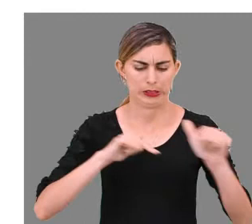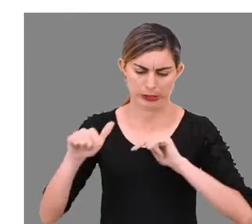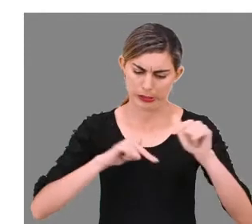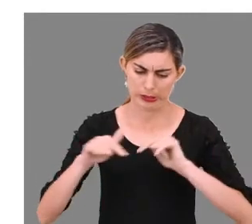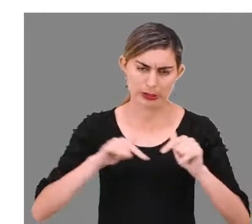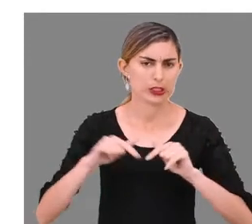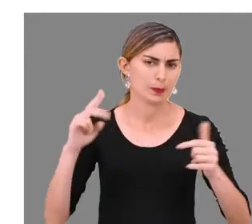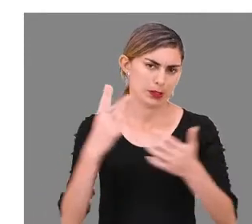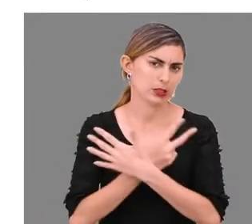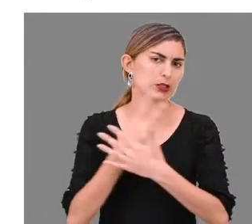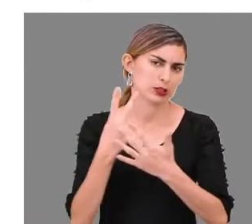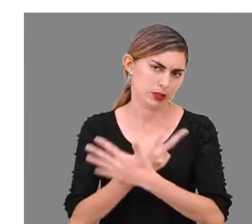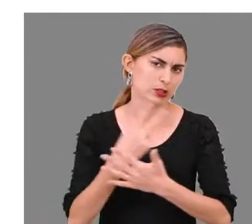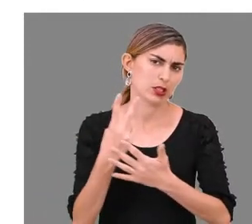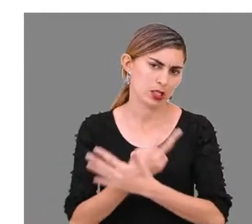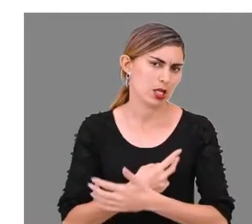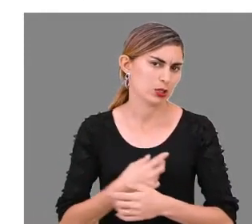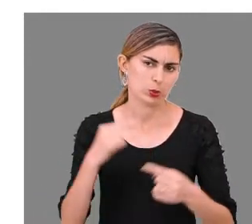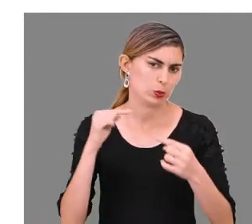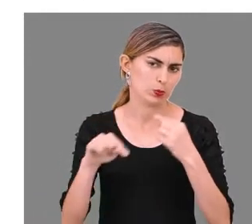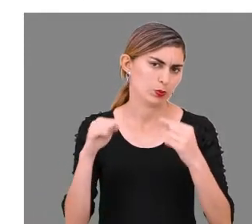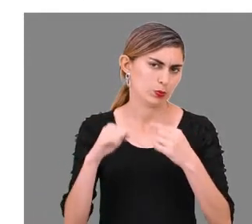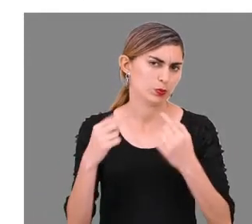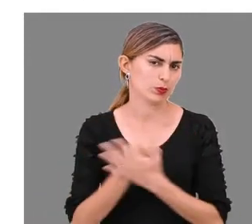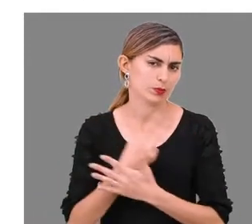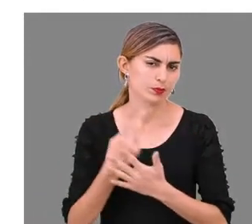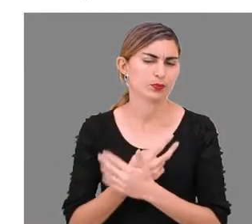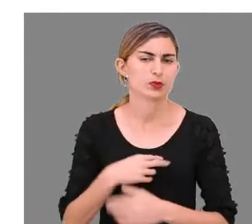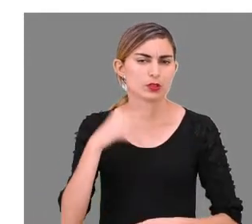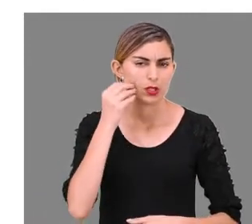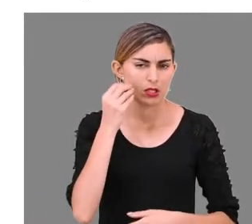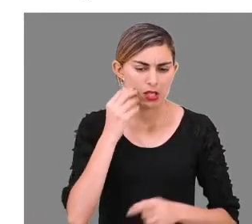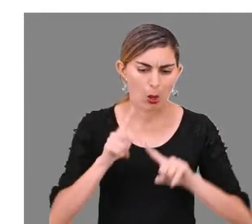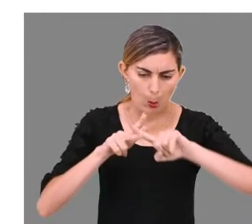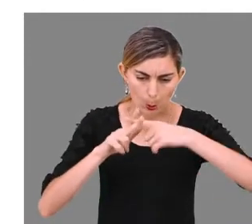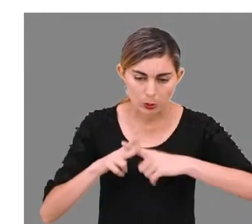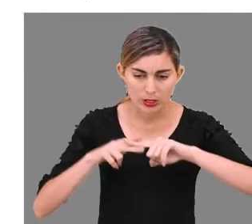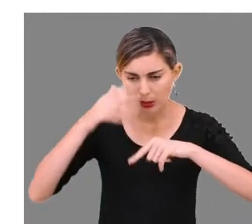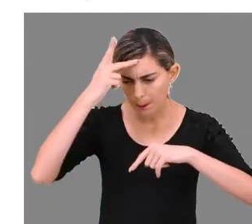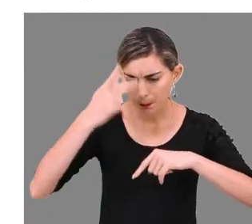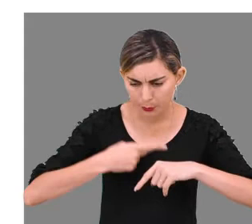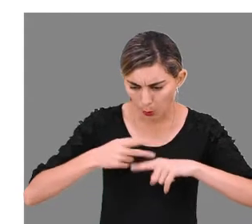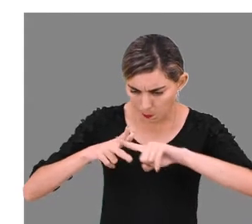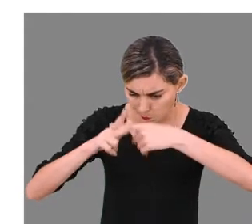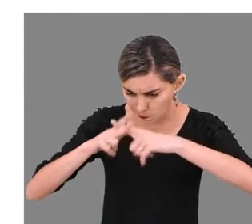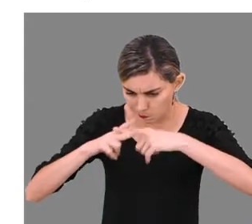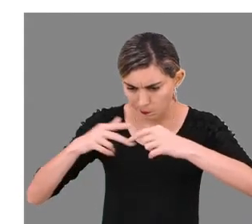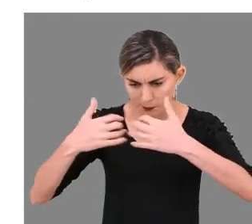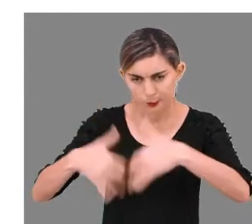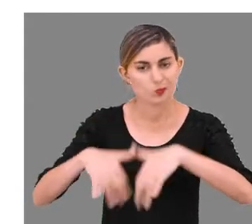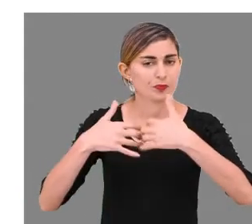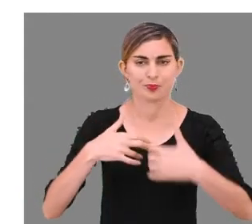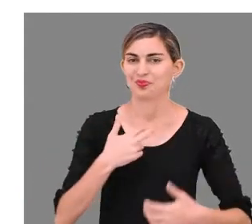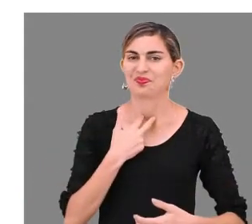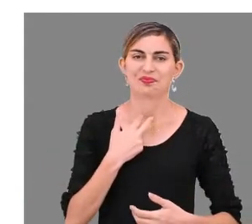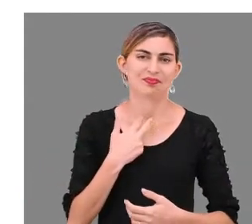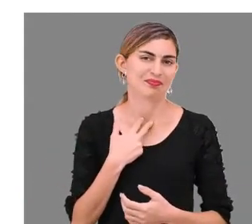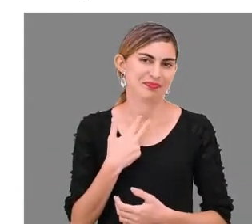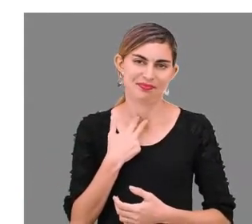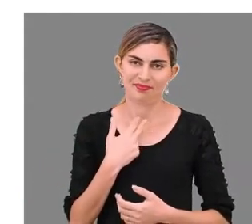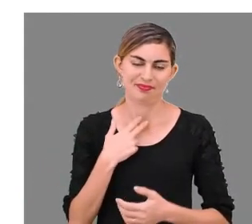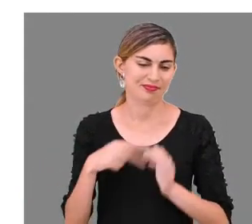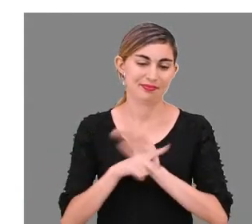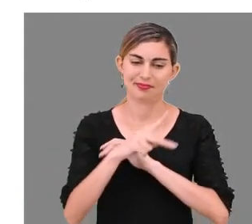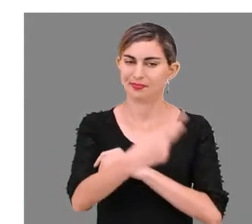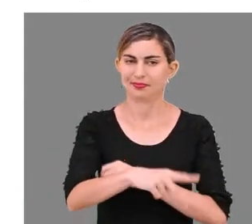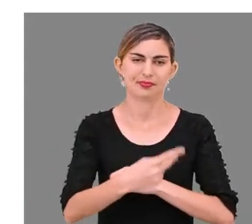está trabalhando de forma incorreta, indevida, ele possa tentar consertar ele mesmo algo ou alguma máquina